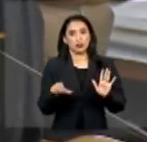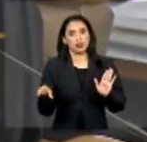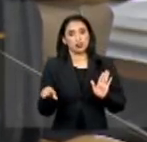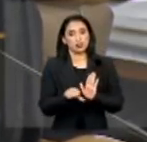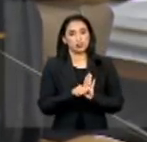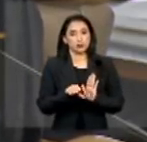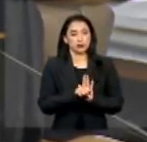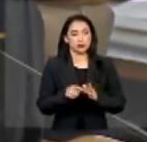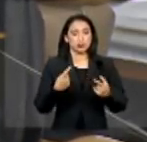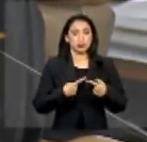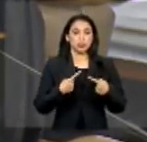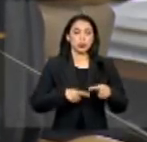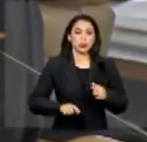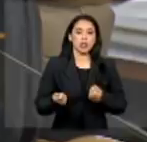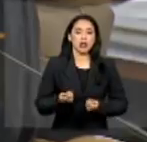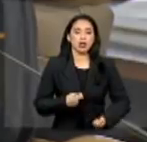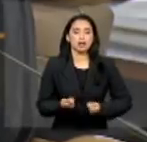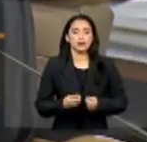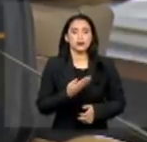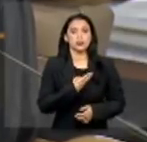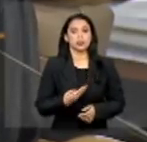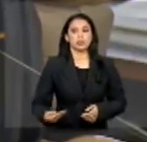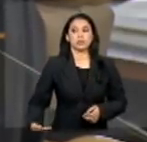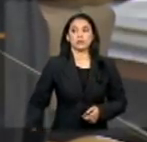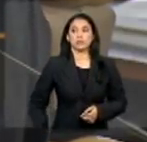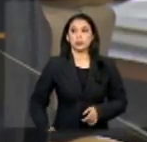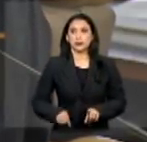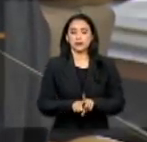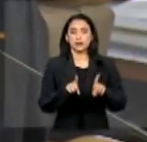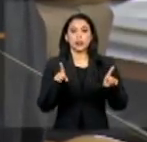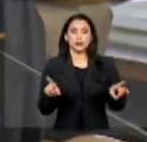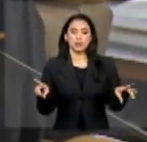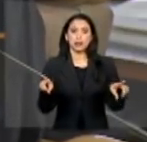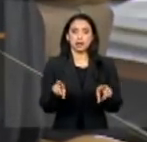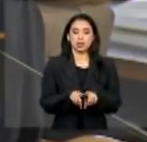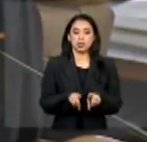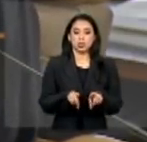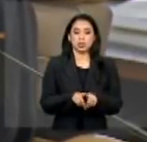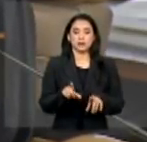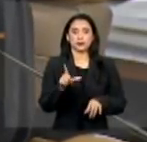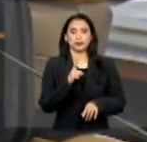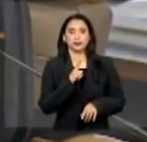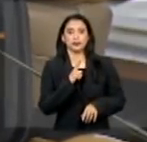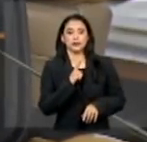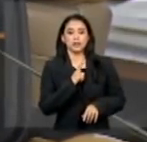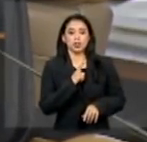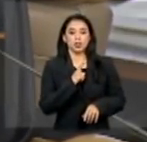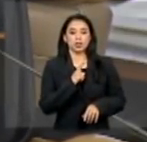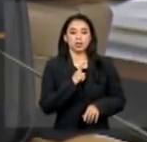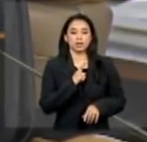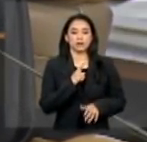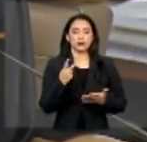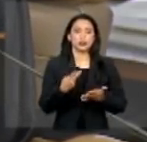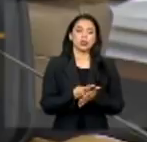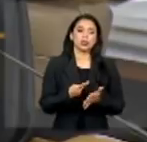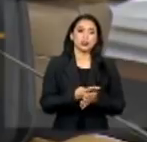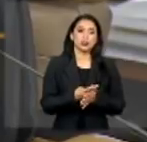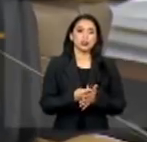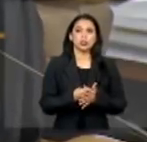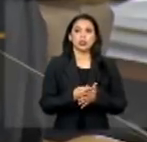contra administração pública mas também onde tiver ocorrido acordo de colaboração